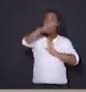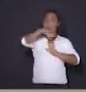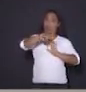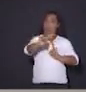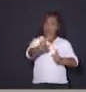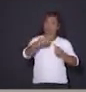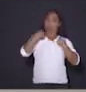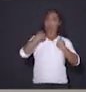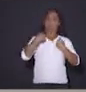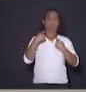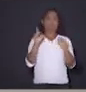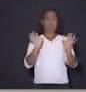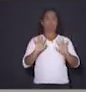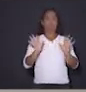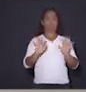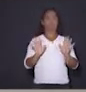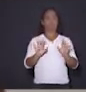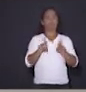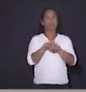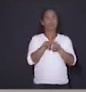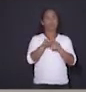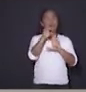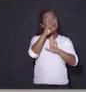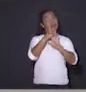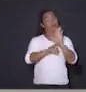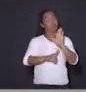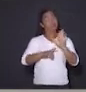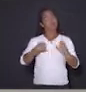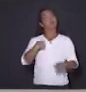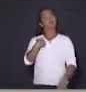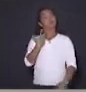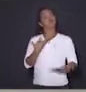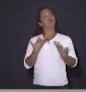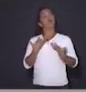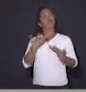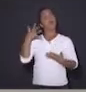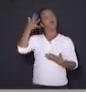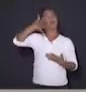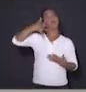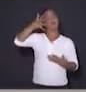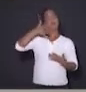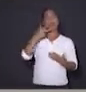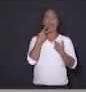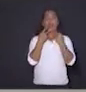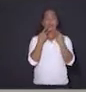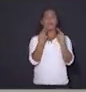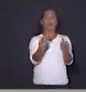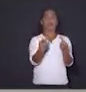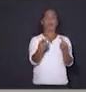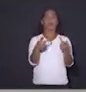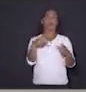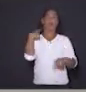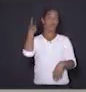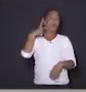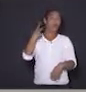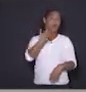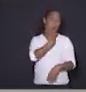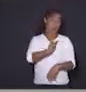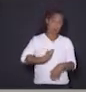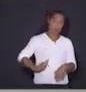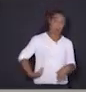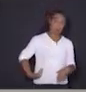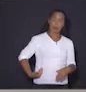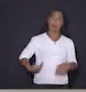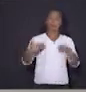mas também o direito de poder falar e de que existam políticas públicas e regulações que permitam que as desigualdades